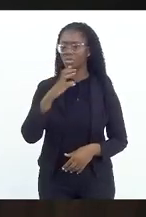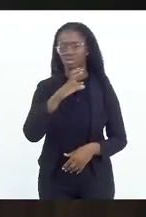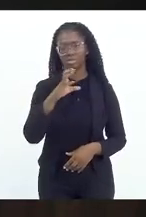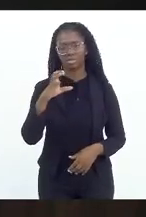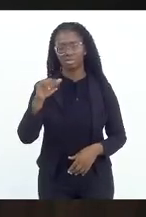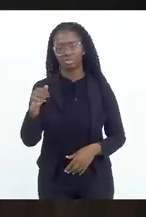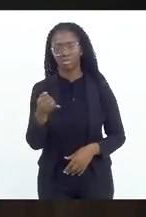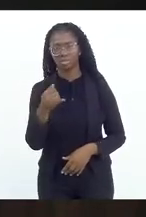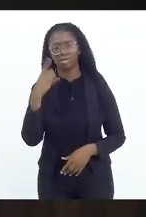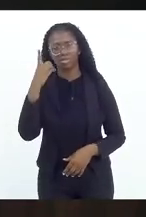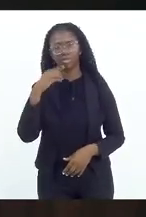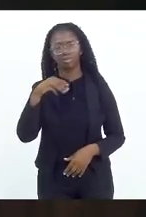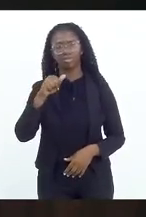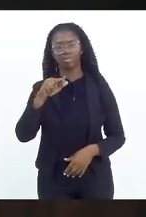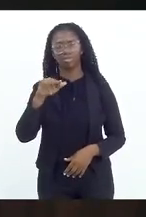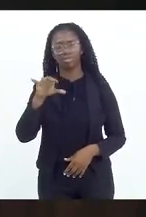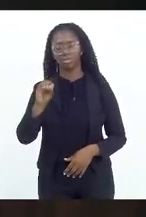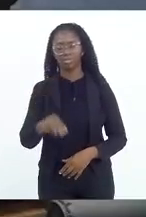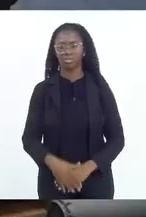Márcio Pacheco.